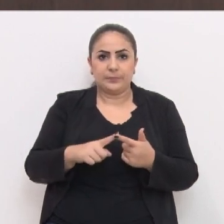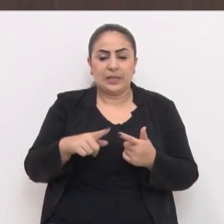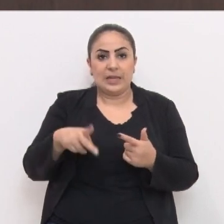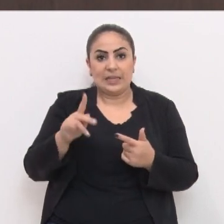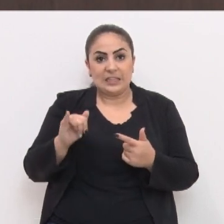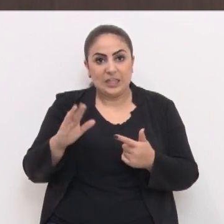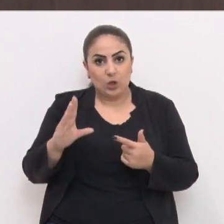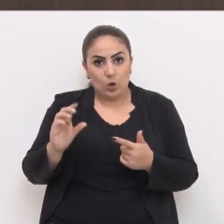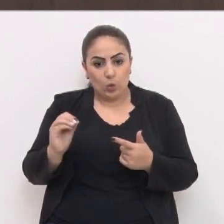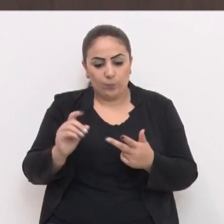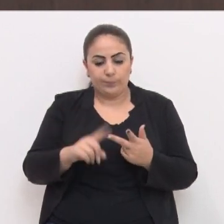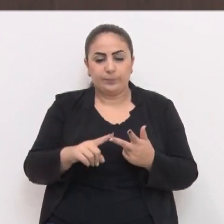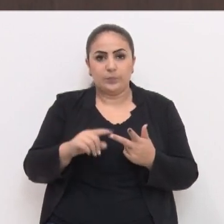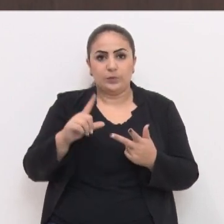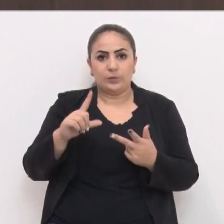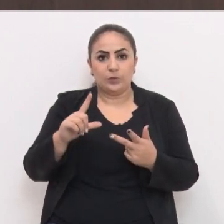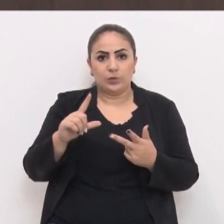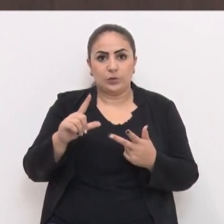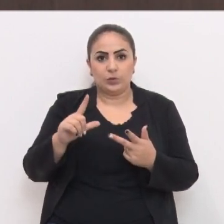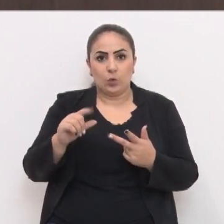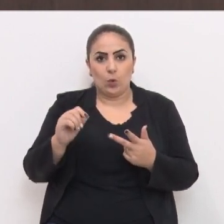Kiko, Loreno,